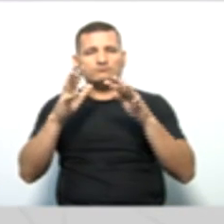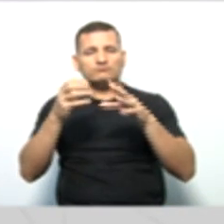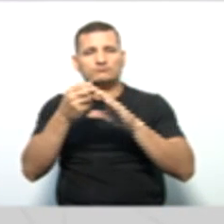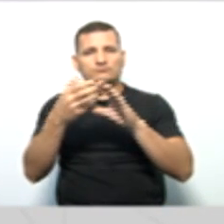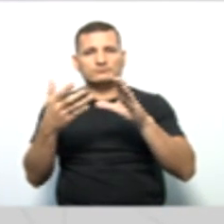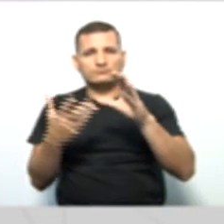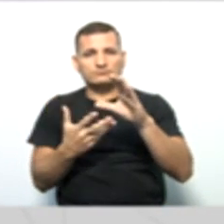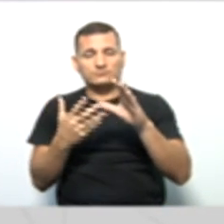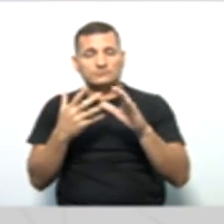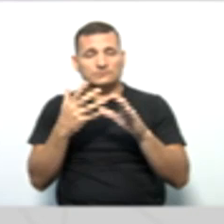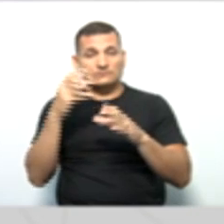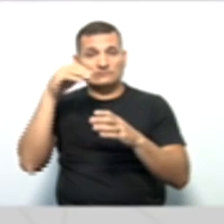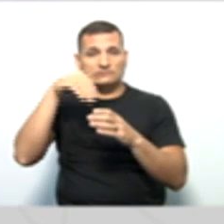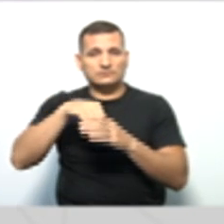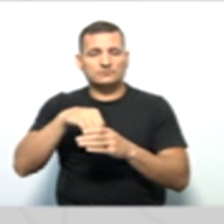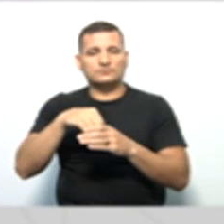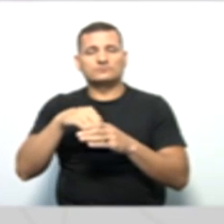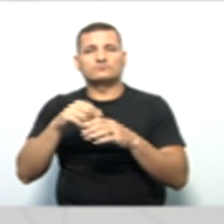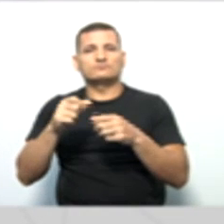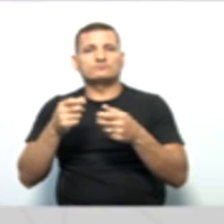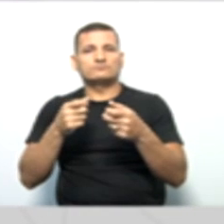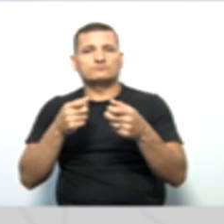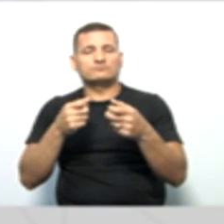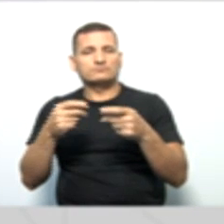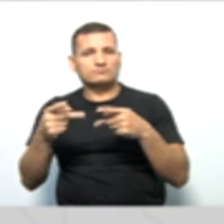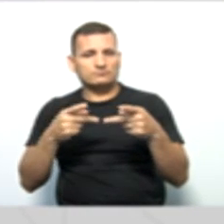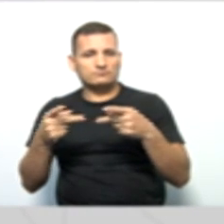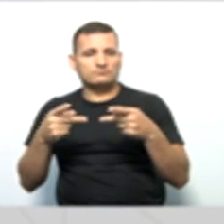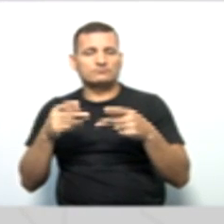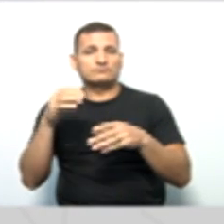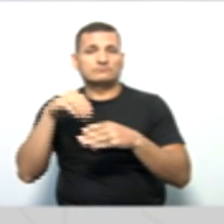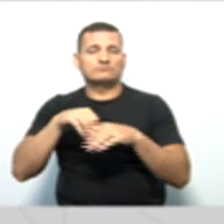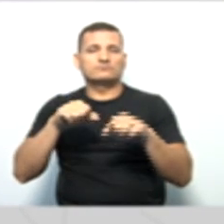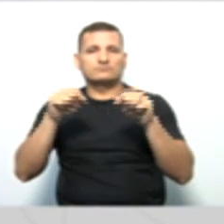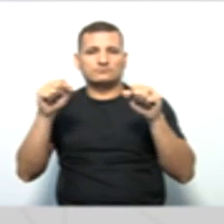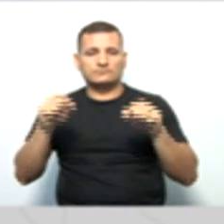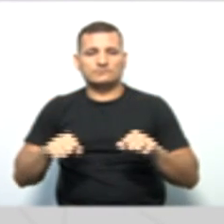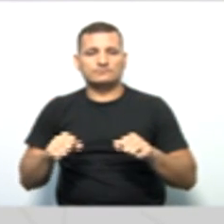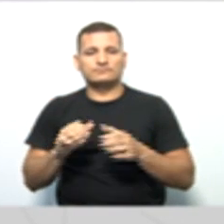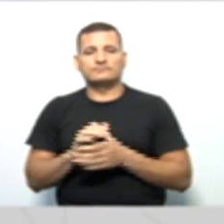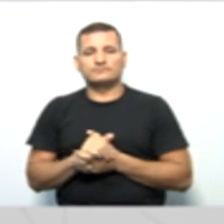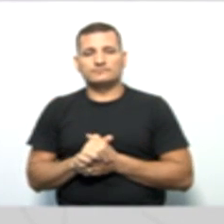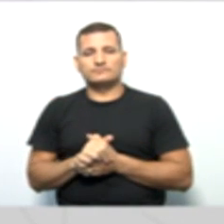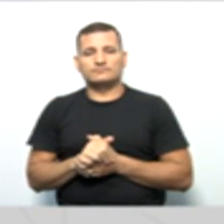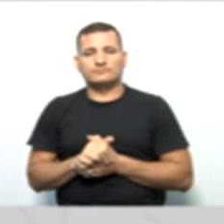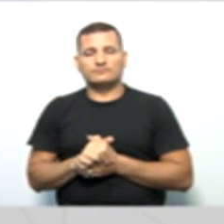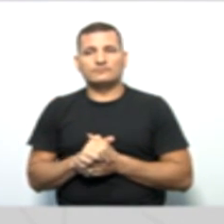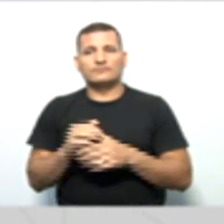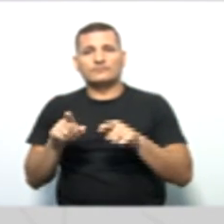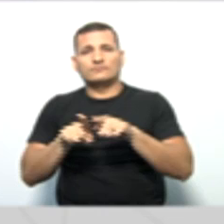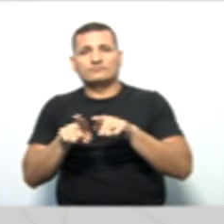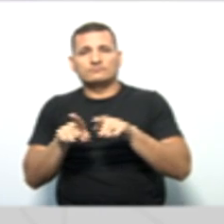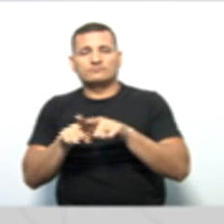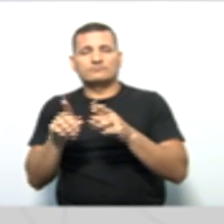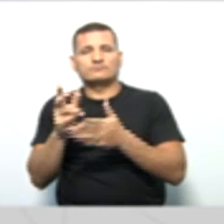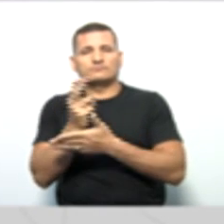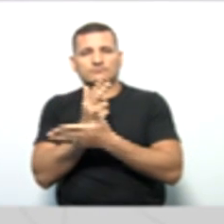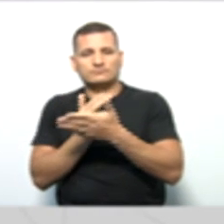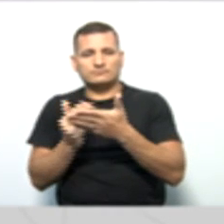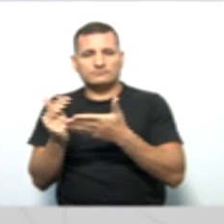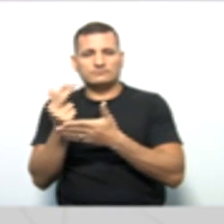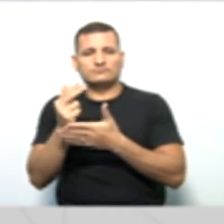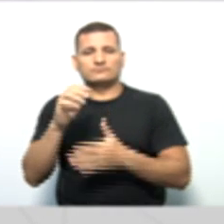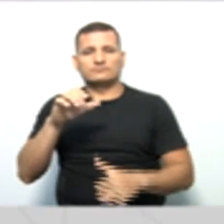na cabeça aí e não pode desconsiderar nenhum, tá? Consideração em relação à estética, gente, ó.